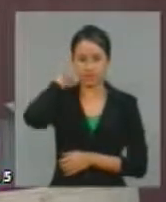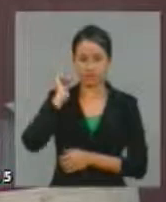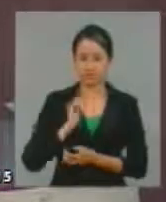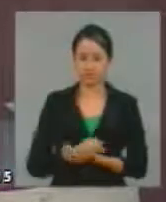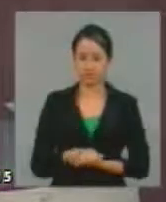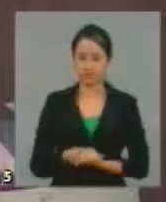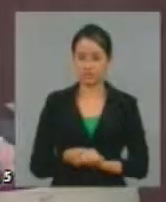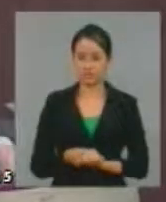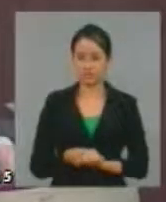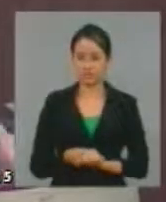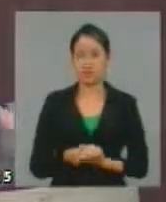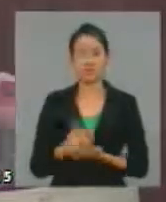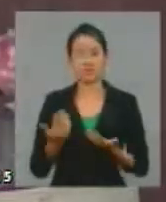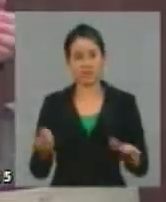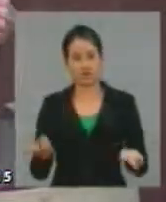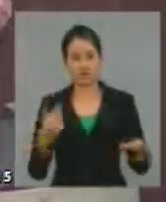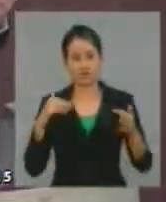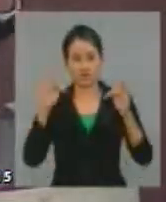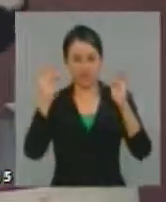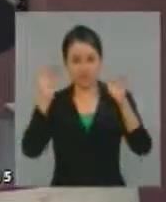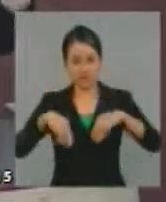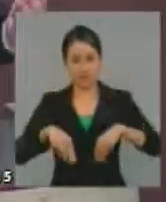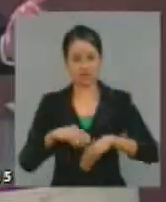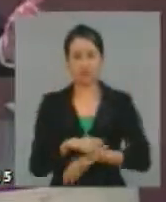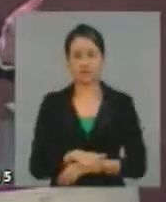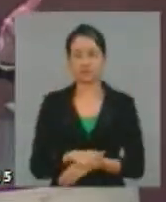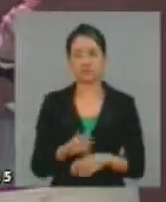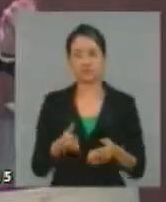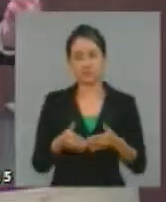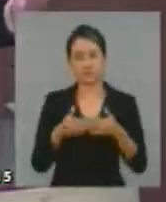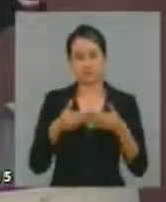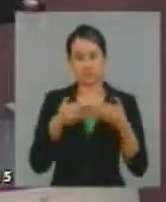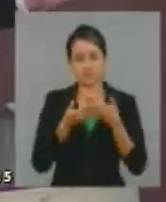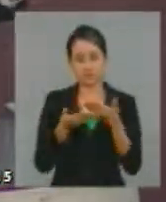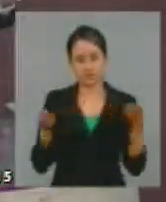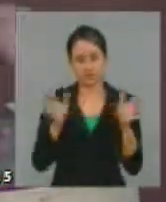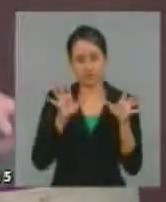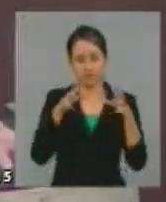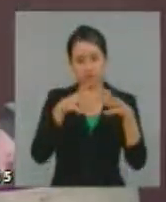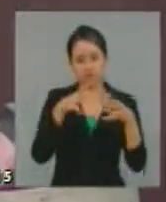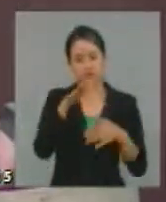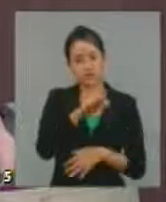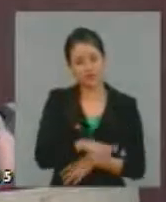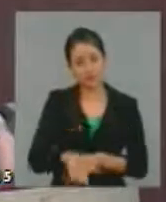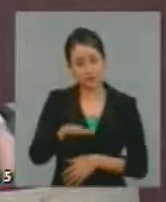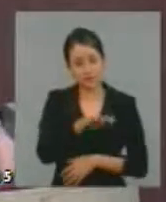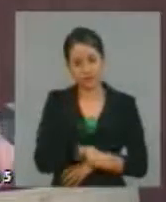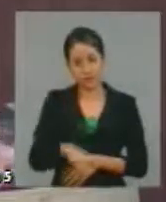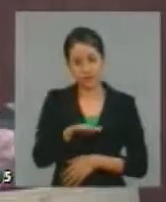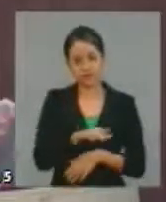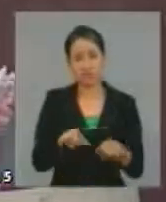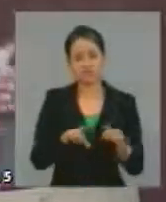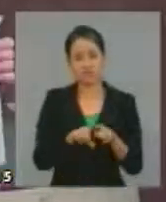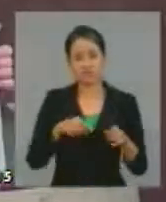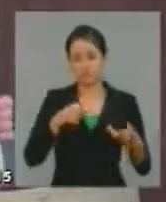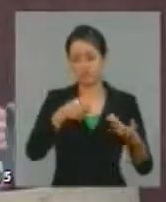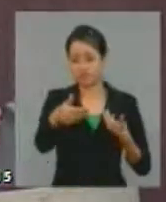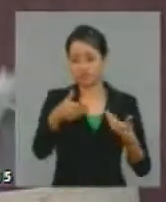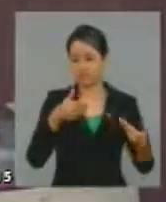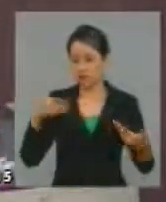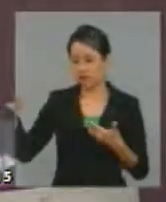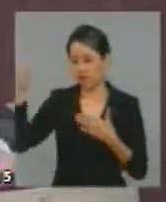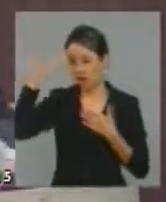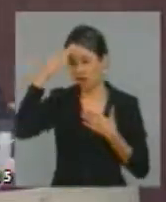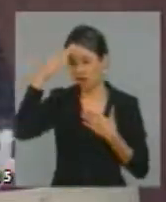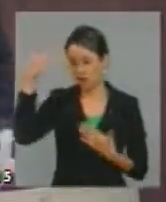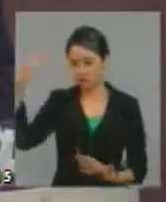Oi. Então, eu finalizo solicitando à Comissão da Infância, incorporando aqui os apartes e